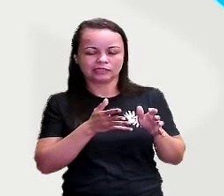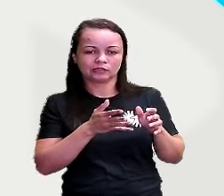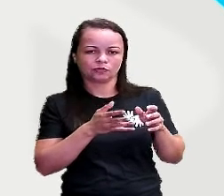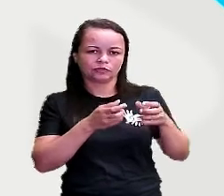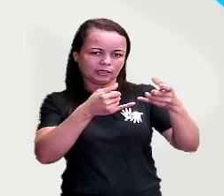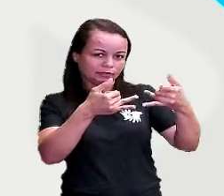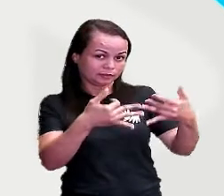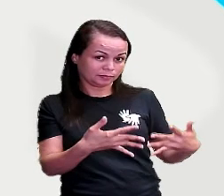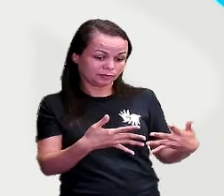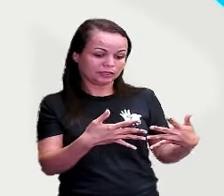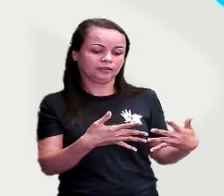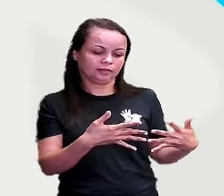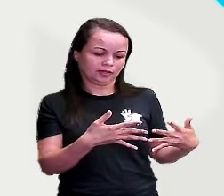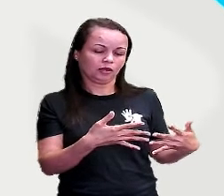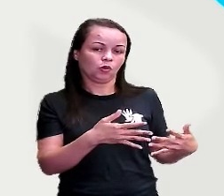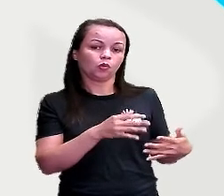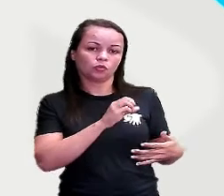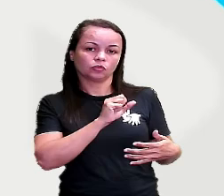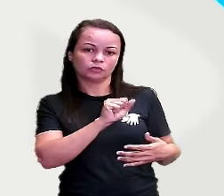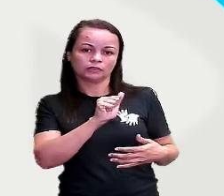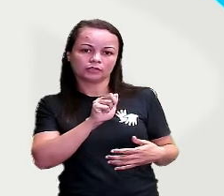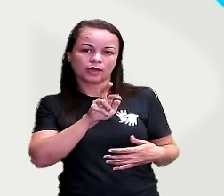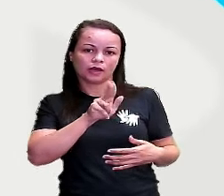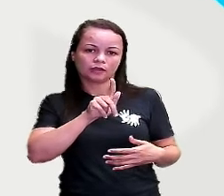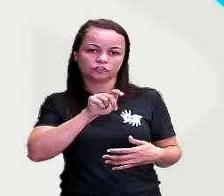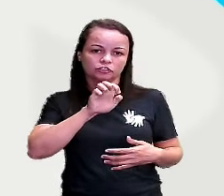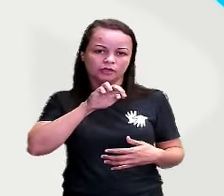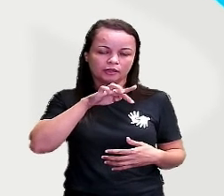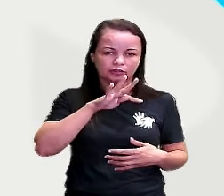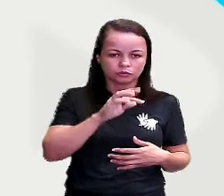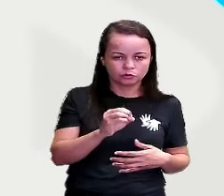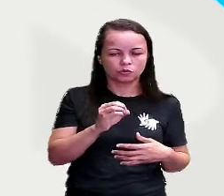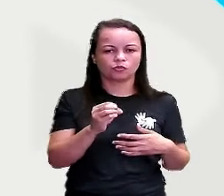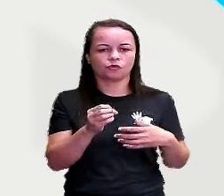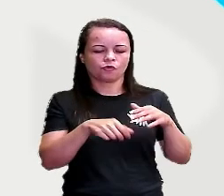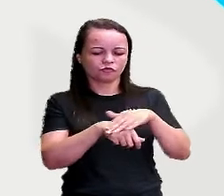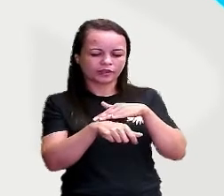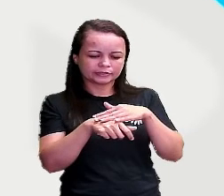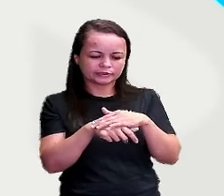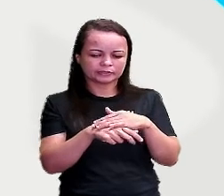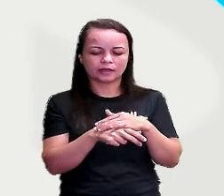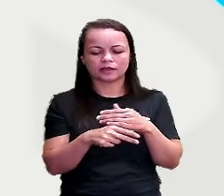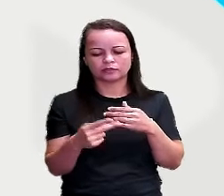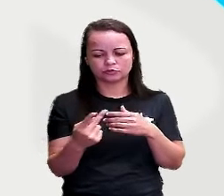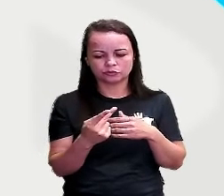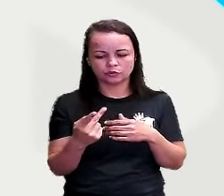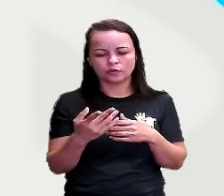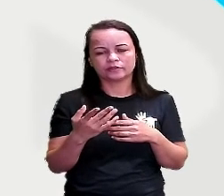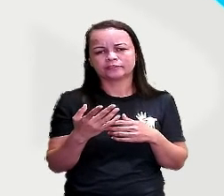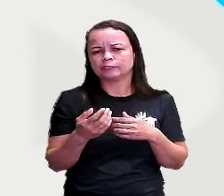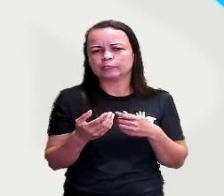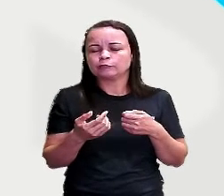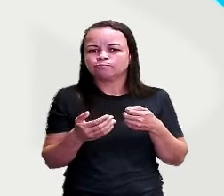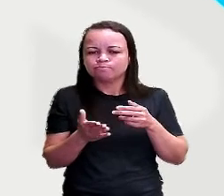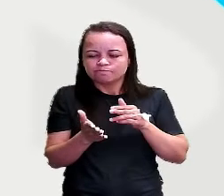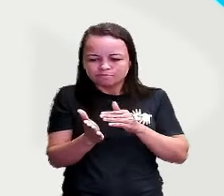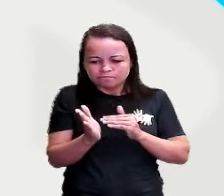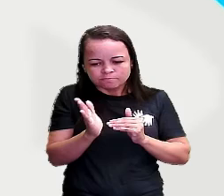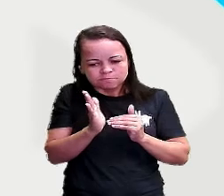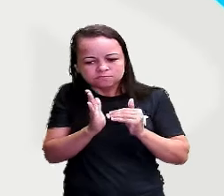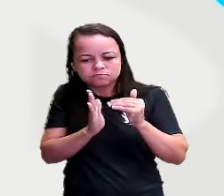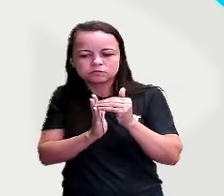isso, o sargento ali conversando com o dentinho, talvez ele não atingiu, né,